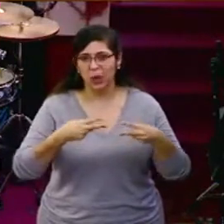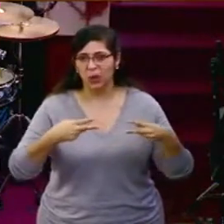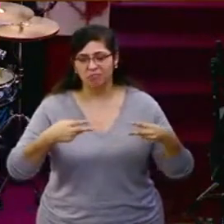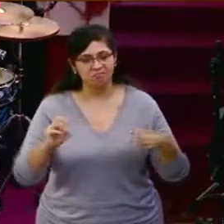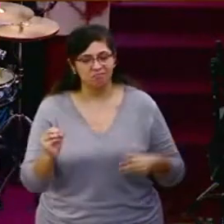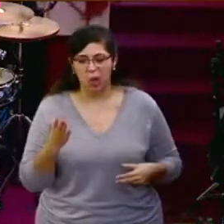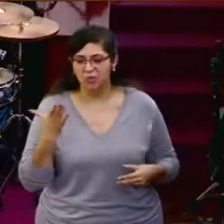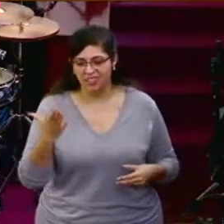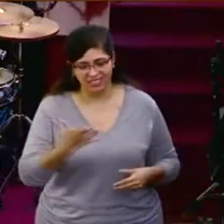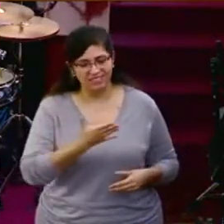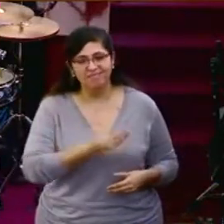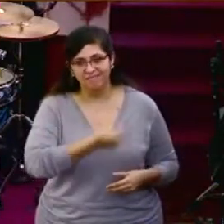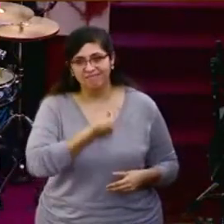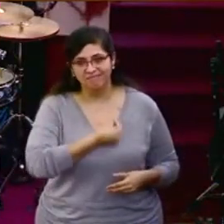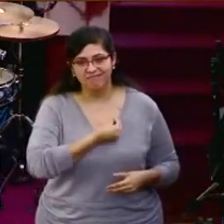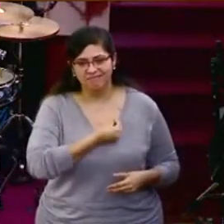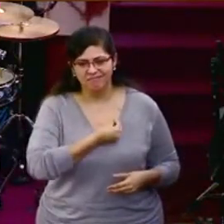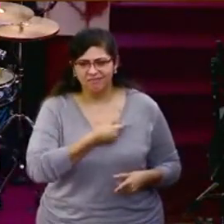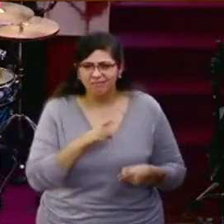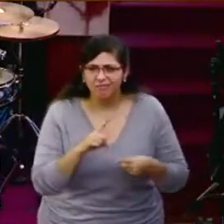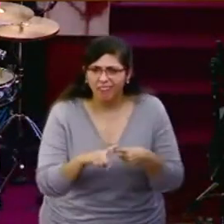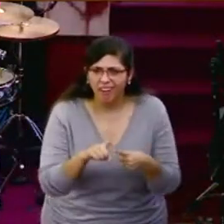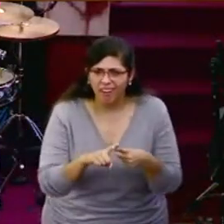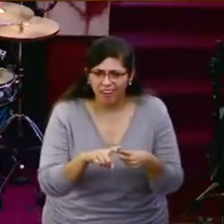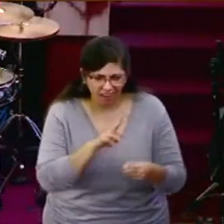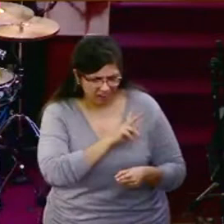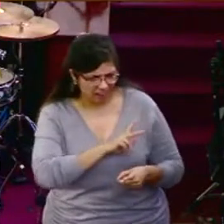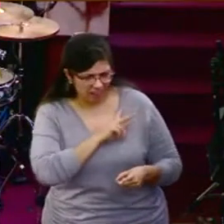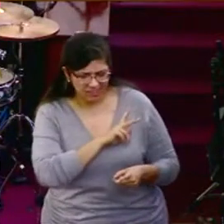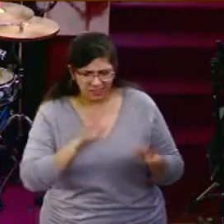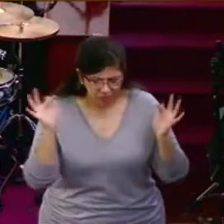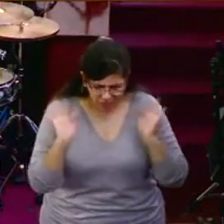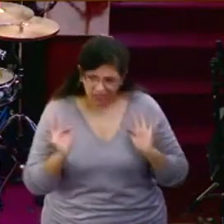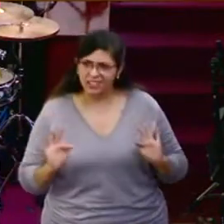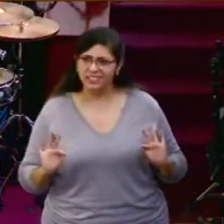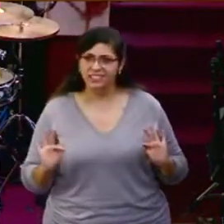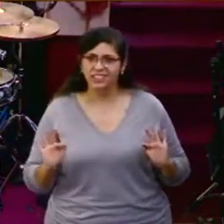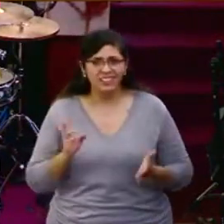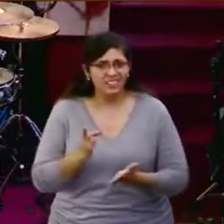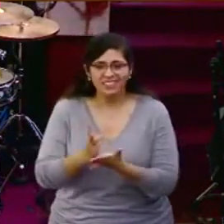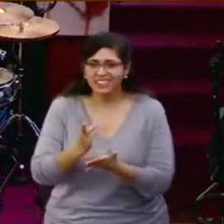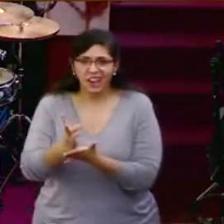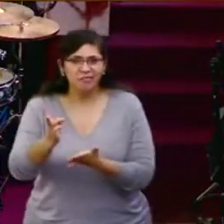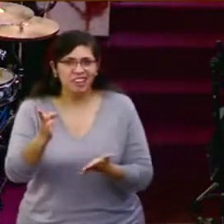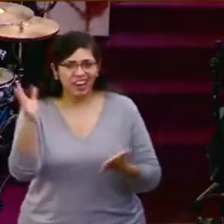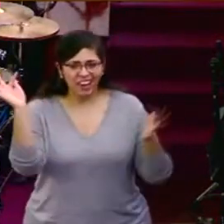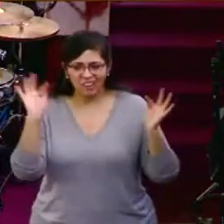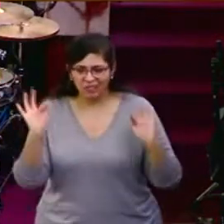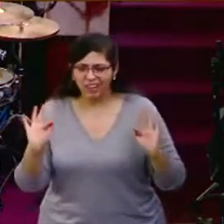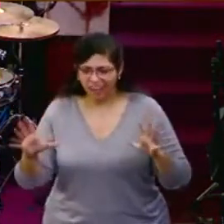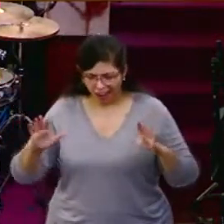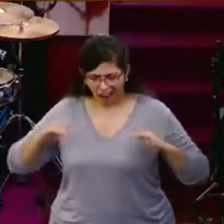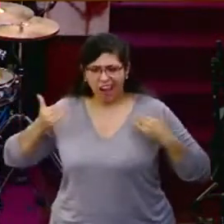então por que que paulo está feliz se ele aprendeu a viver contente em toda e qualquer situação qual era a